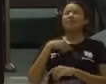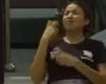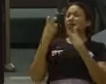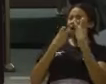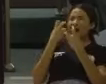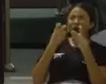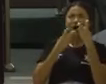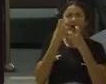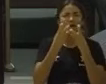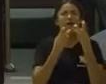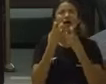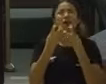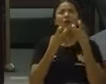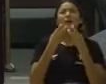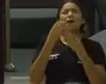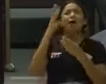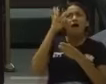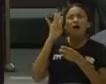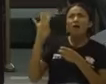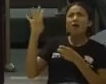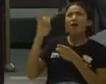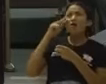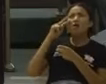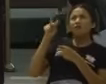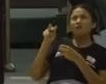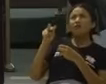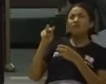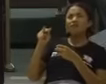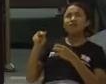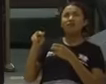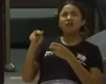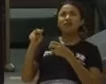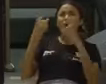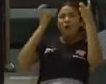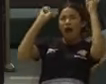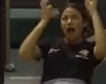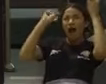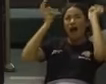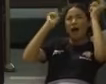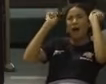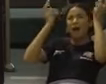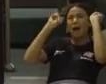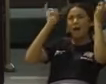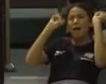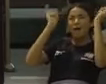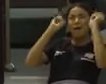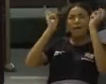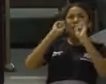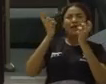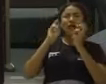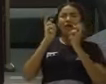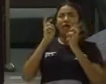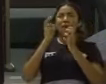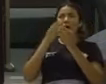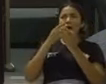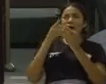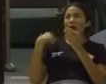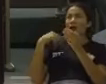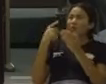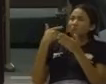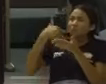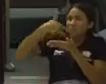visão, e eu vi um caminhoneiro, uma boleia toda branca, e eu no chão, e o caminhoneiro me